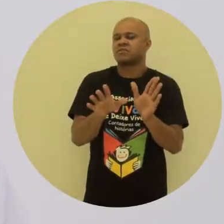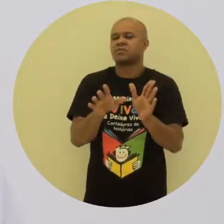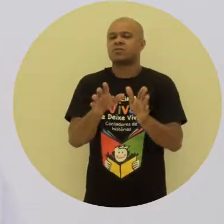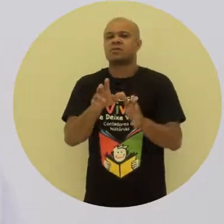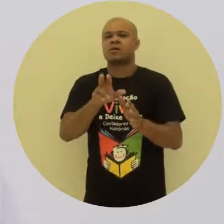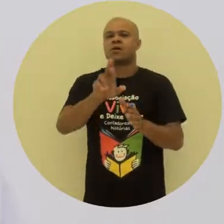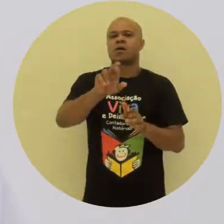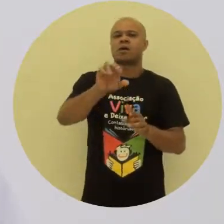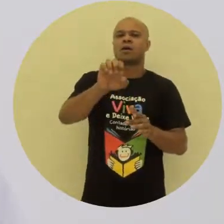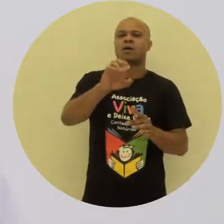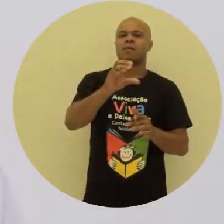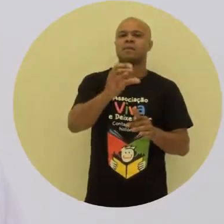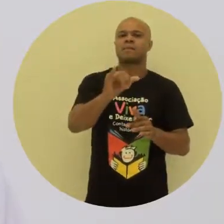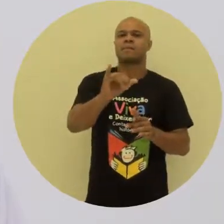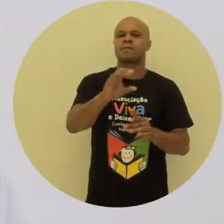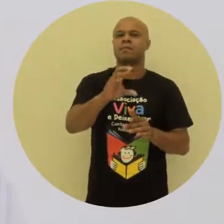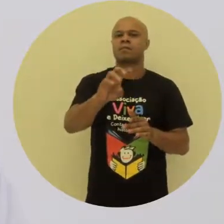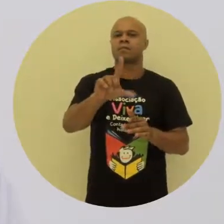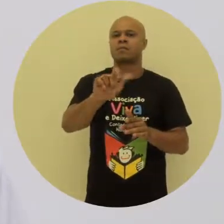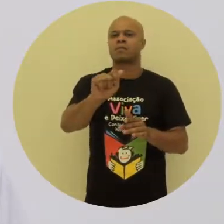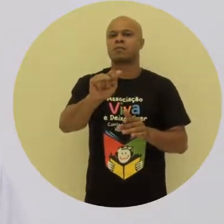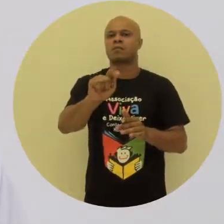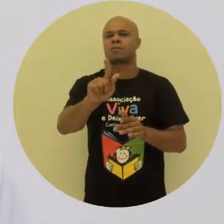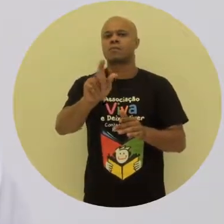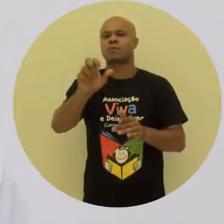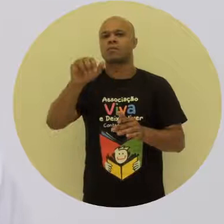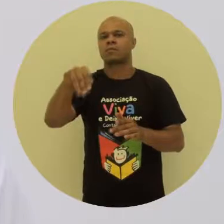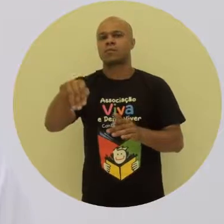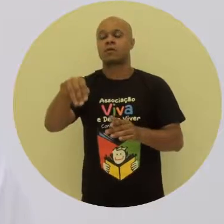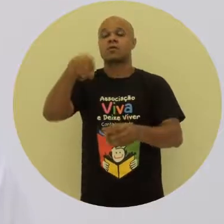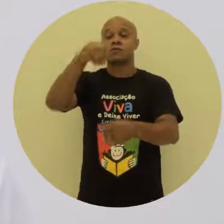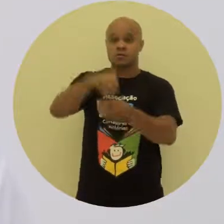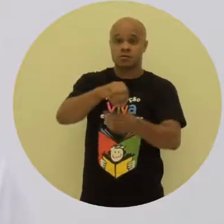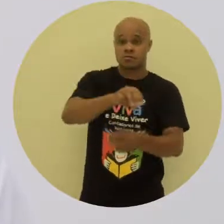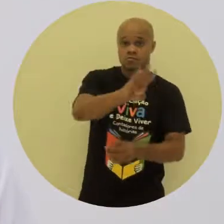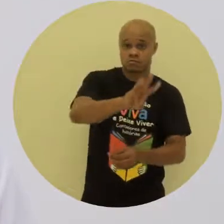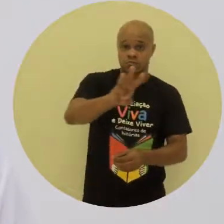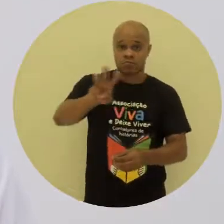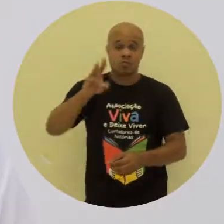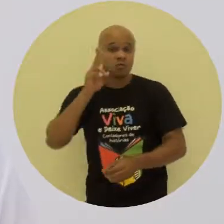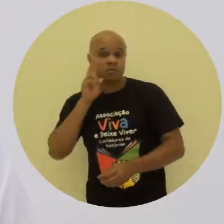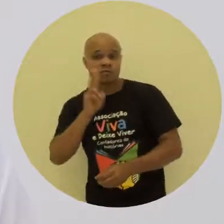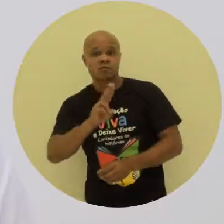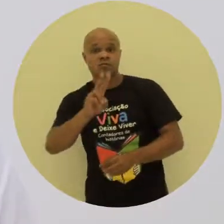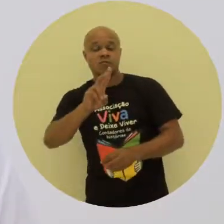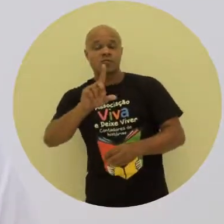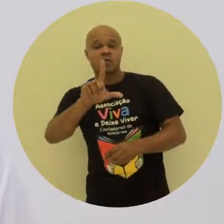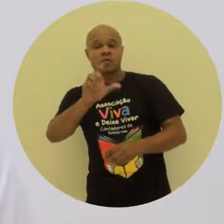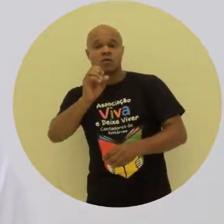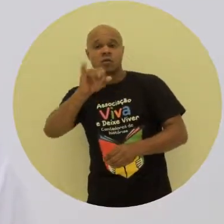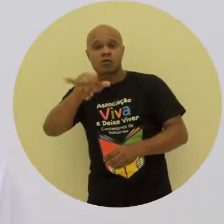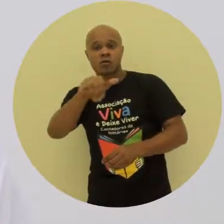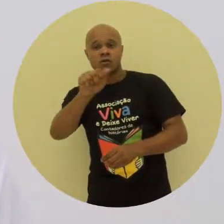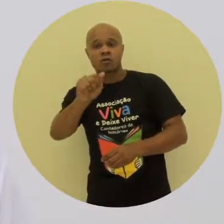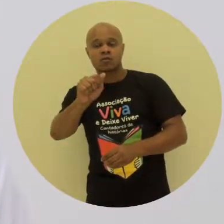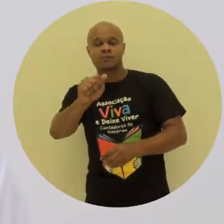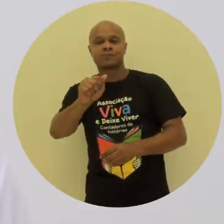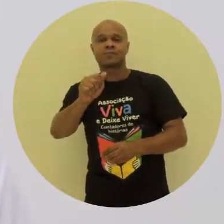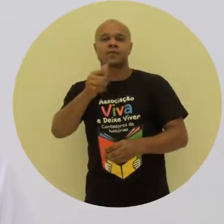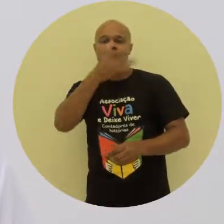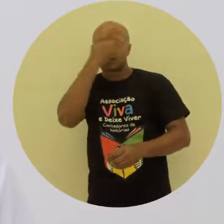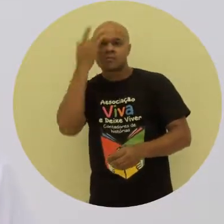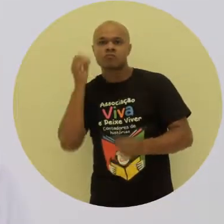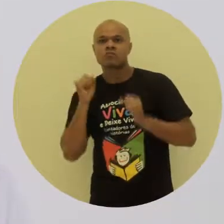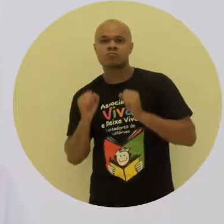desenvolve. Então, nós reciclamos também esse avental. Dentro do nosso site, a gente tem uma lojinha onde as